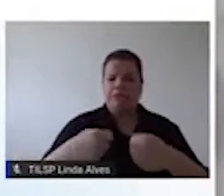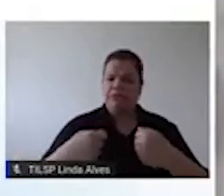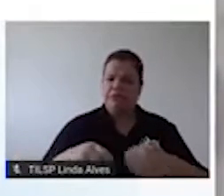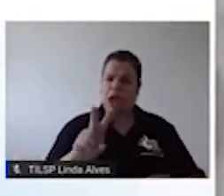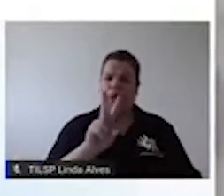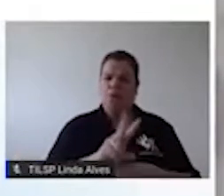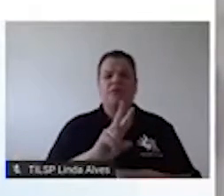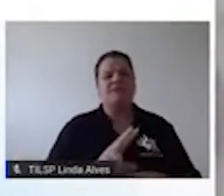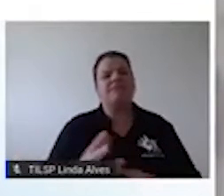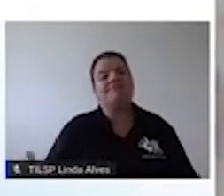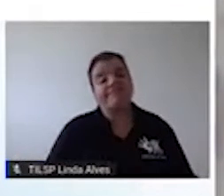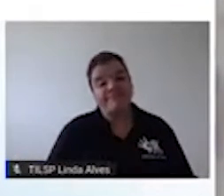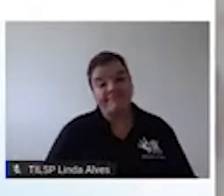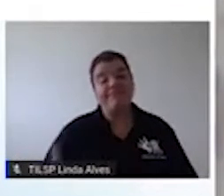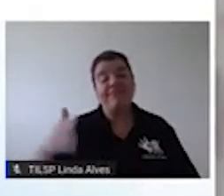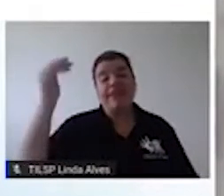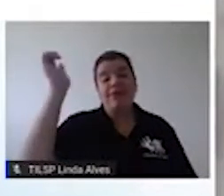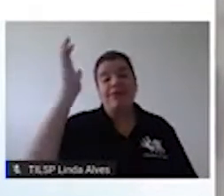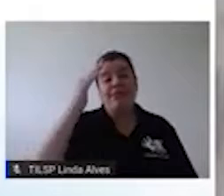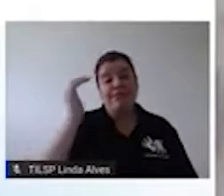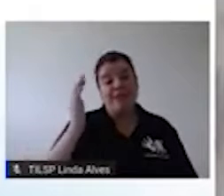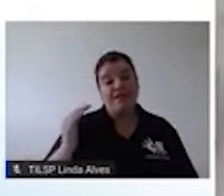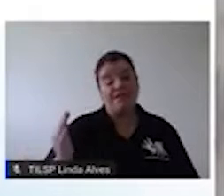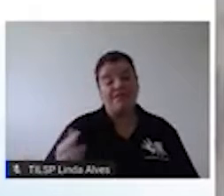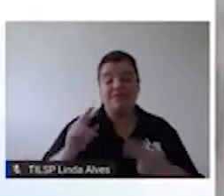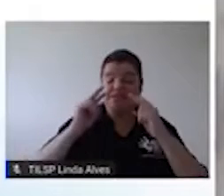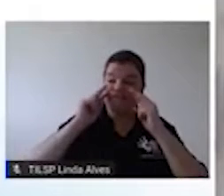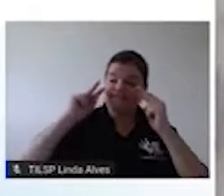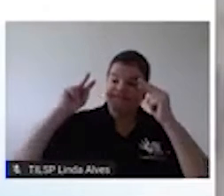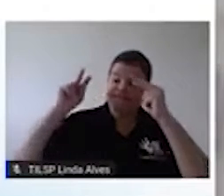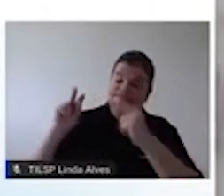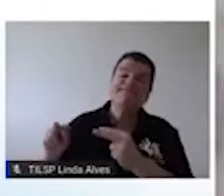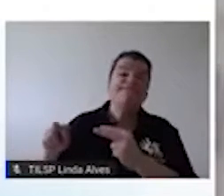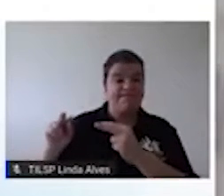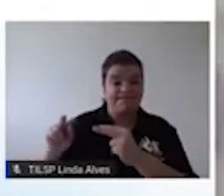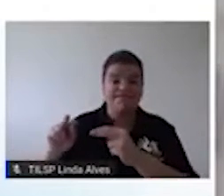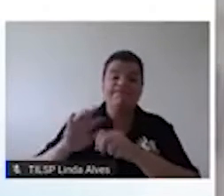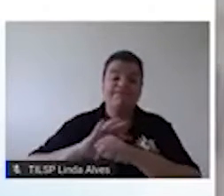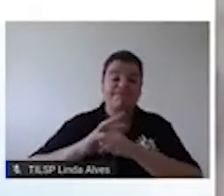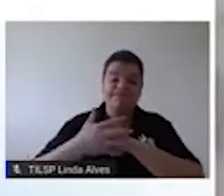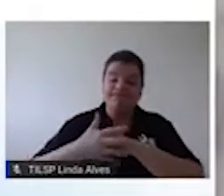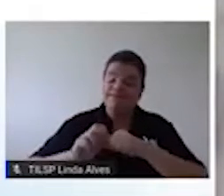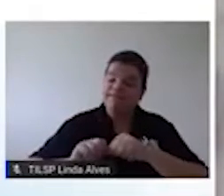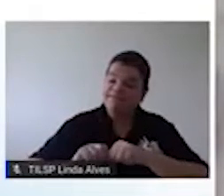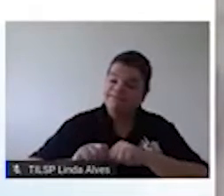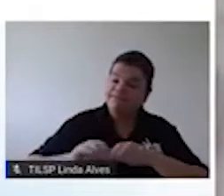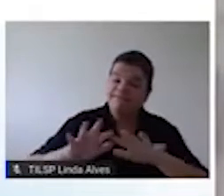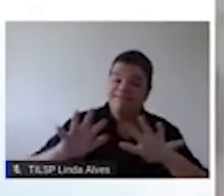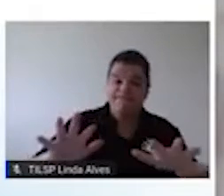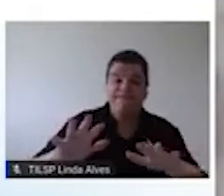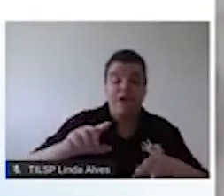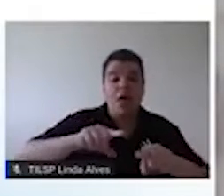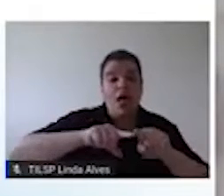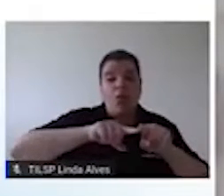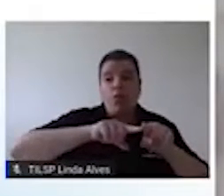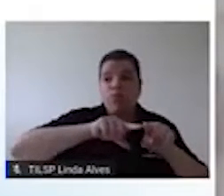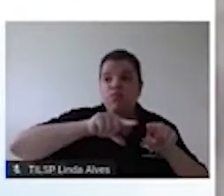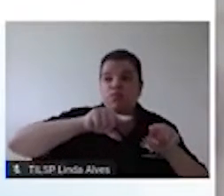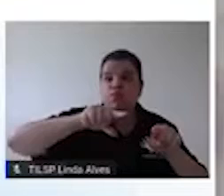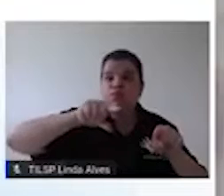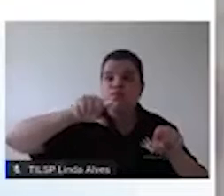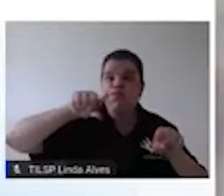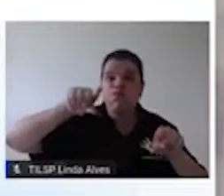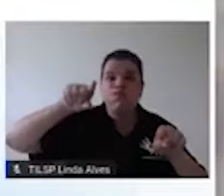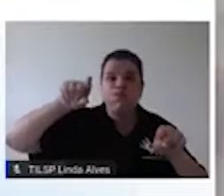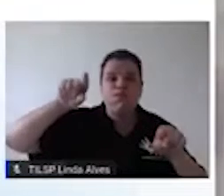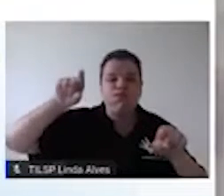o Brasil teve um comportamento, na pandemia, não é? Um comportamento